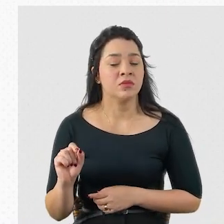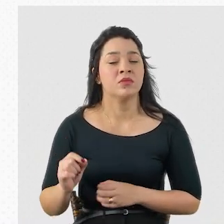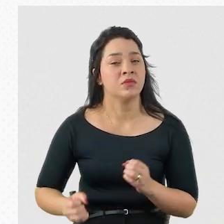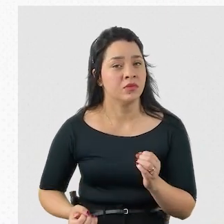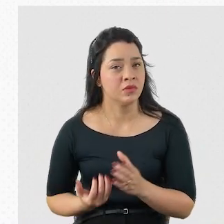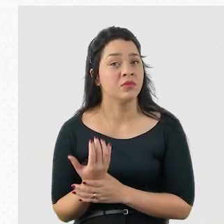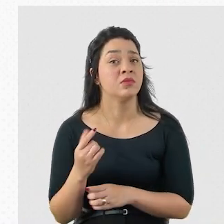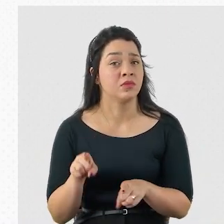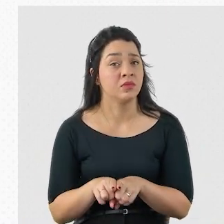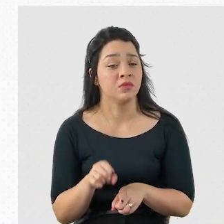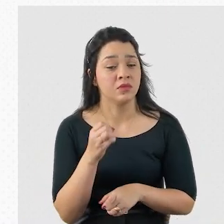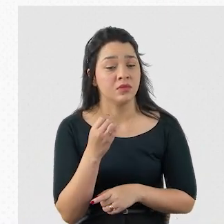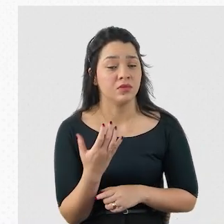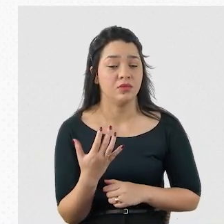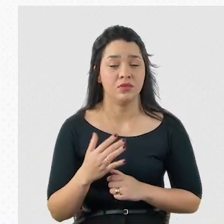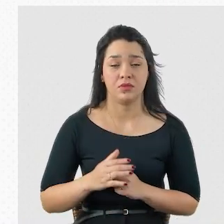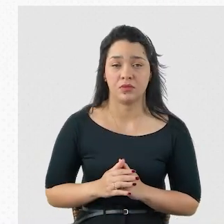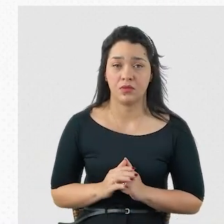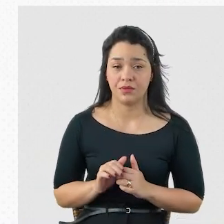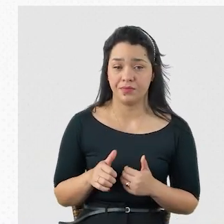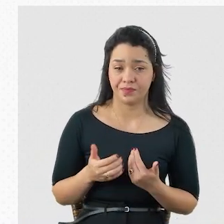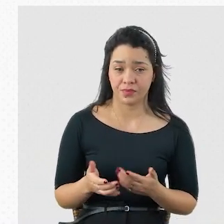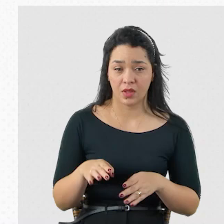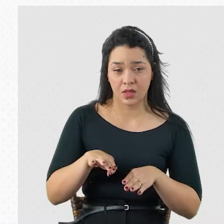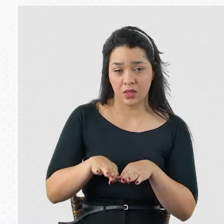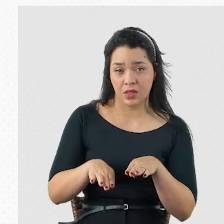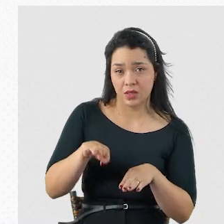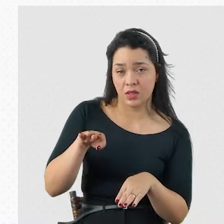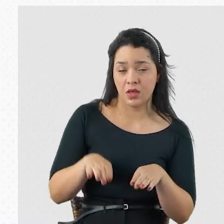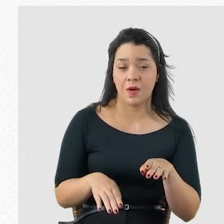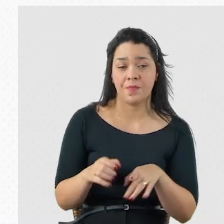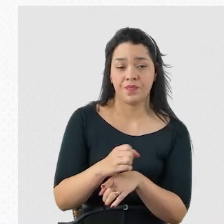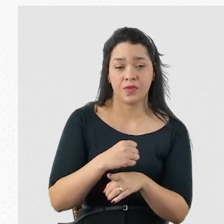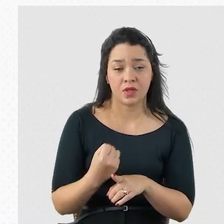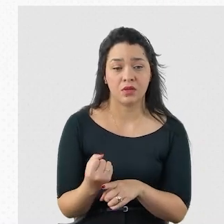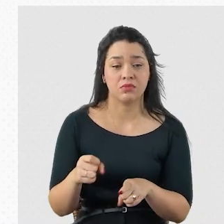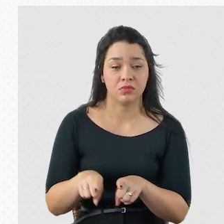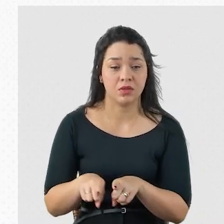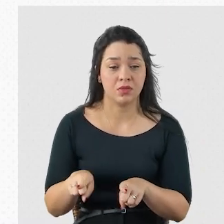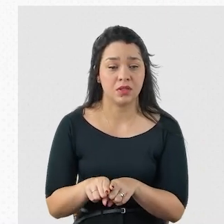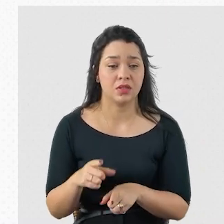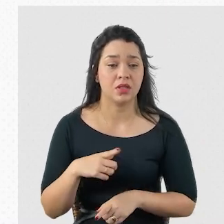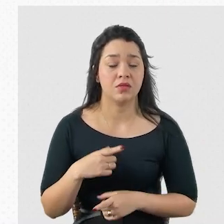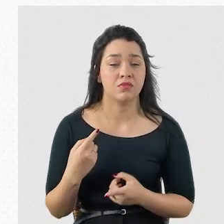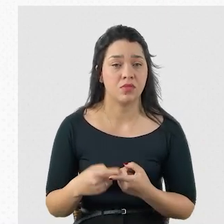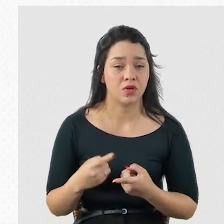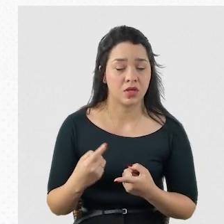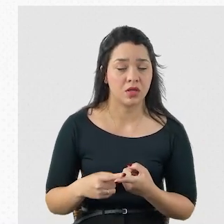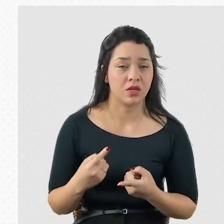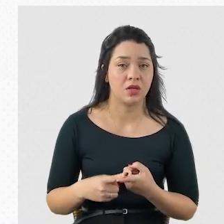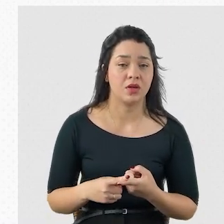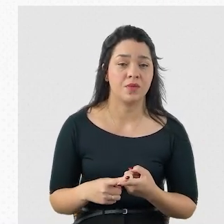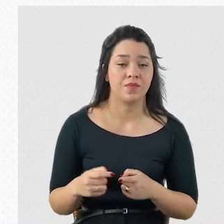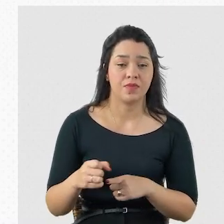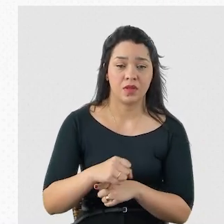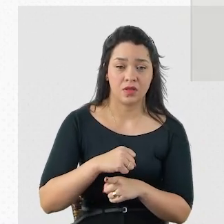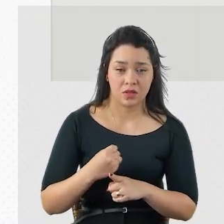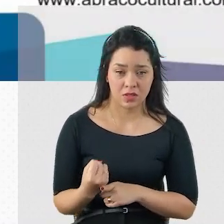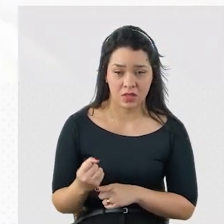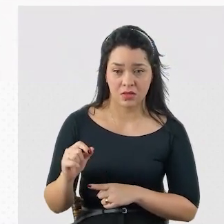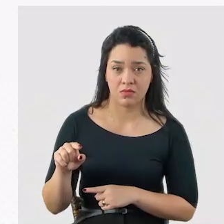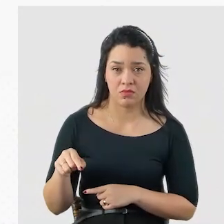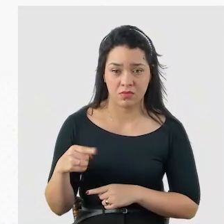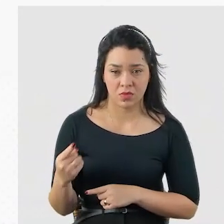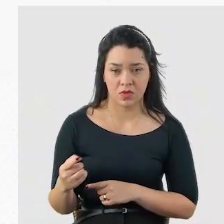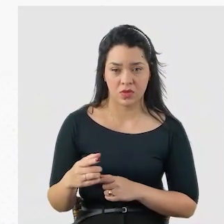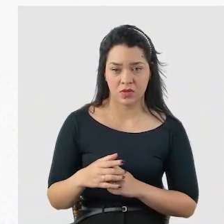cria e cria muito bem. Né? E essa hierarquia social, ela ainda tem esse efeito por causa dessa sociedade pós-colonial.